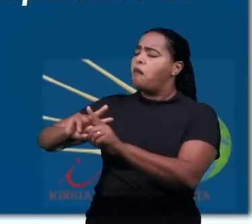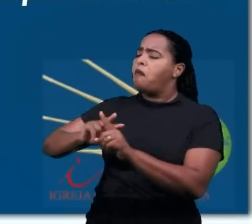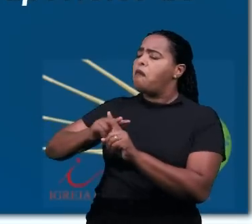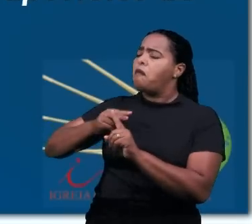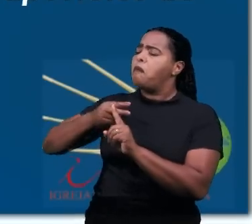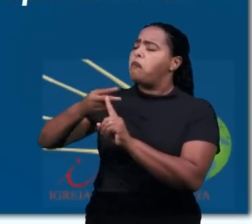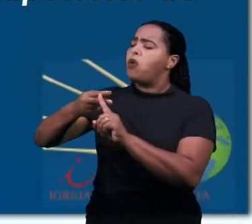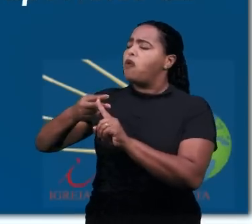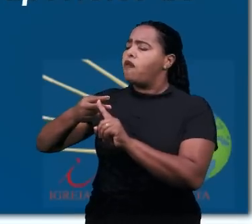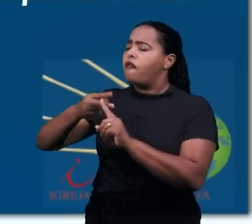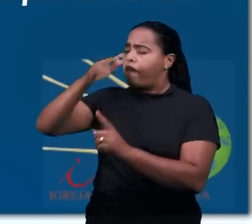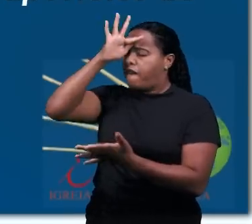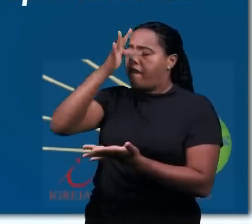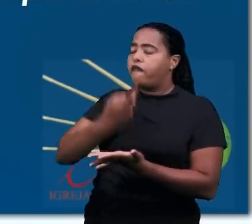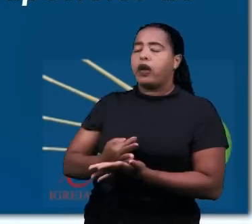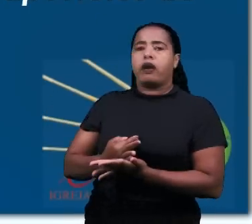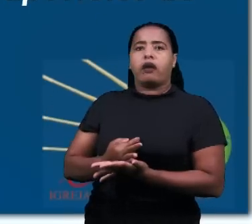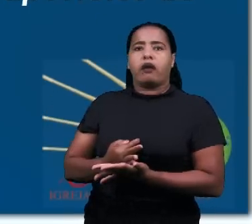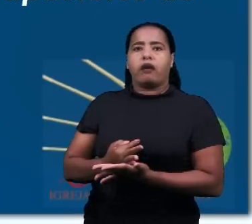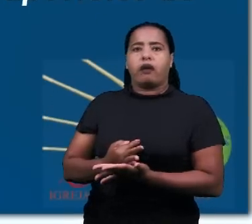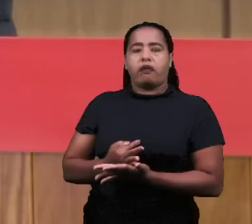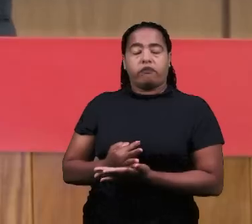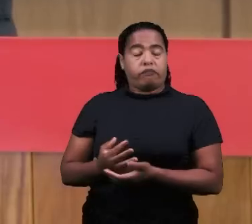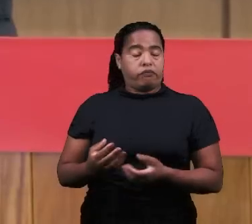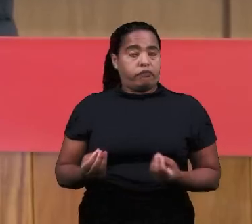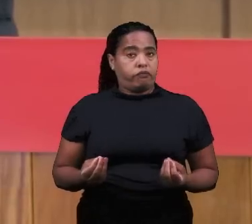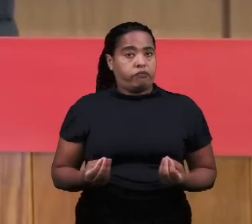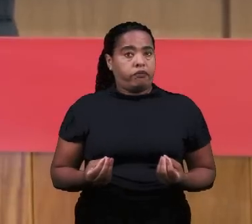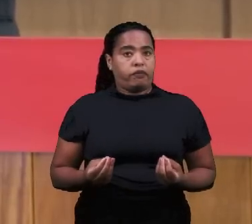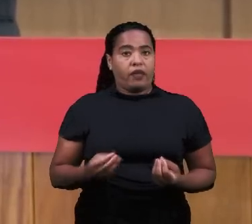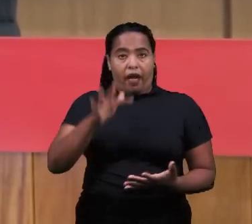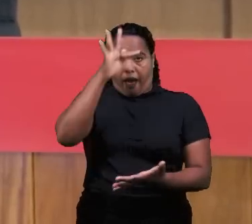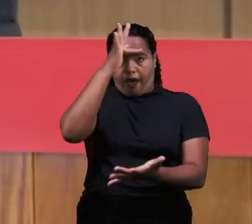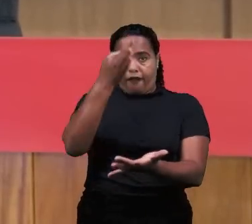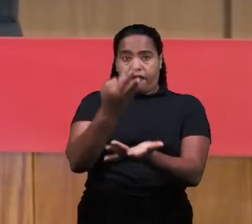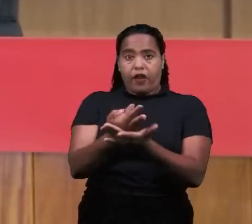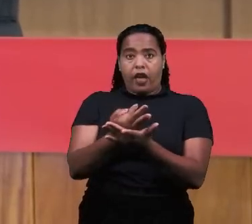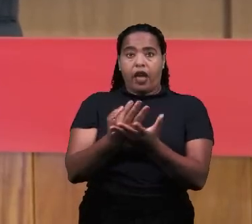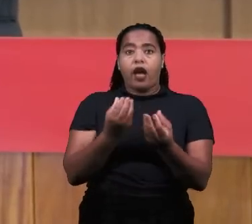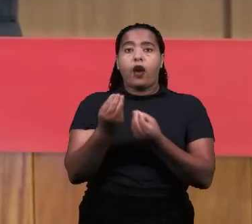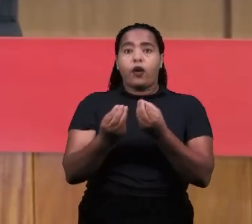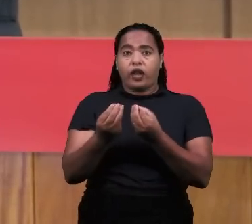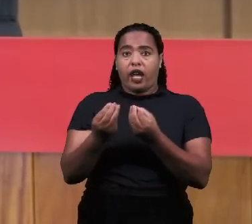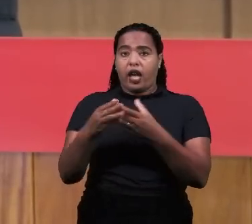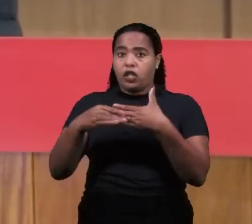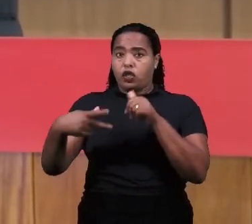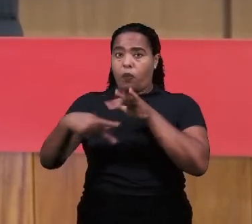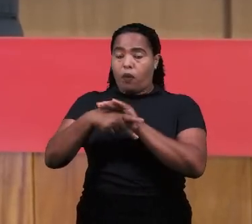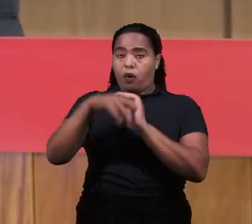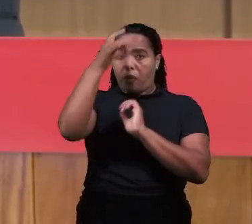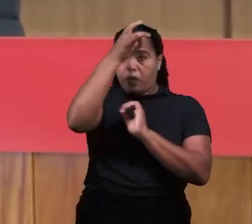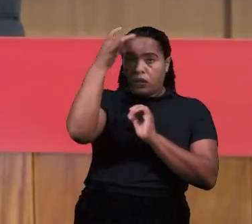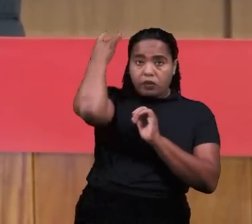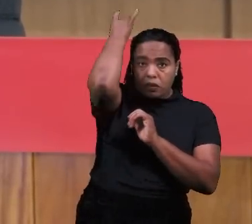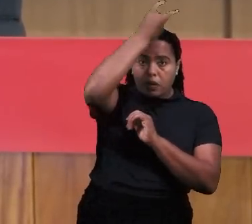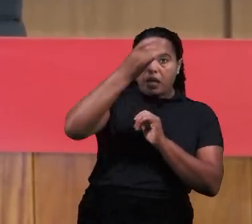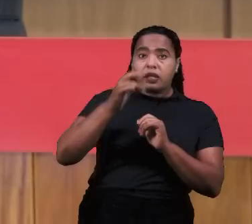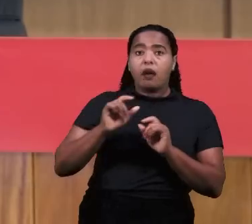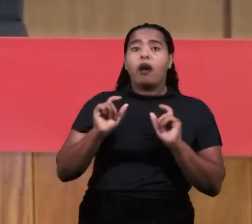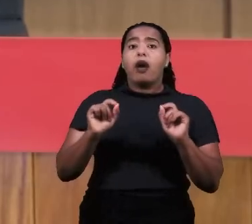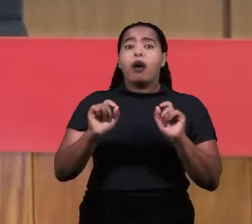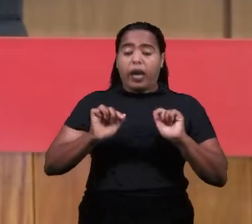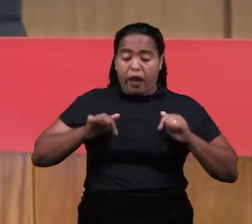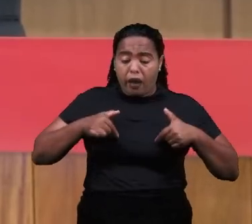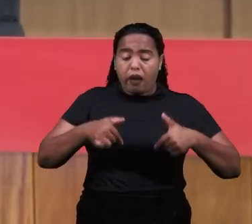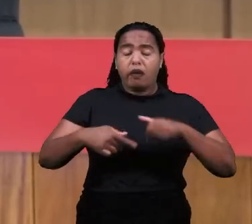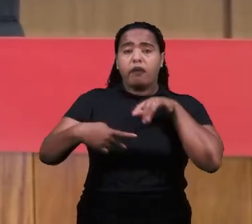acrescenta-nos a fé. A fé é direção do Espírito Santo. A fé é uma operação